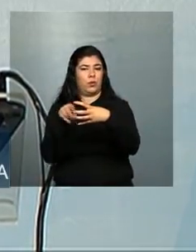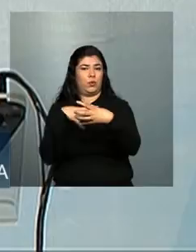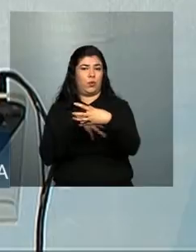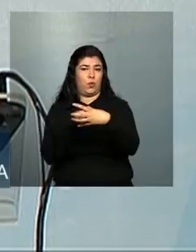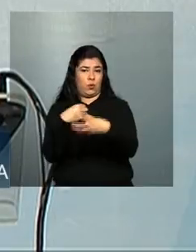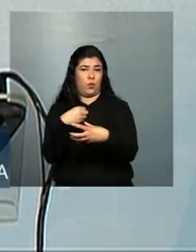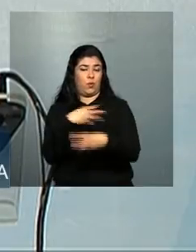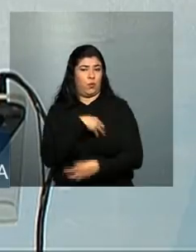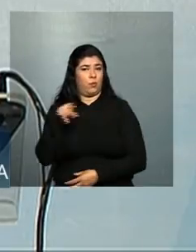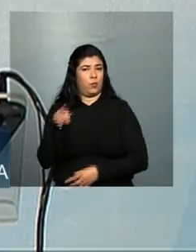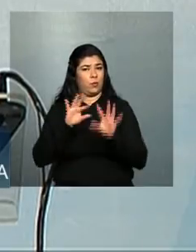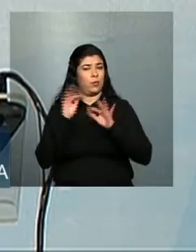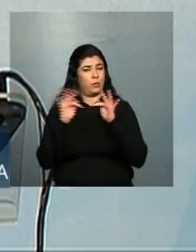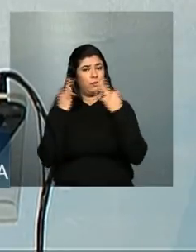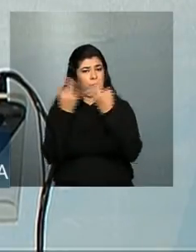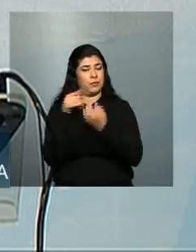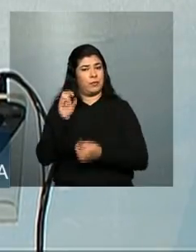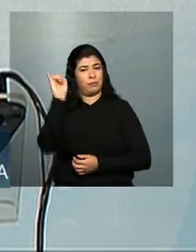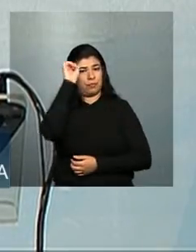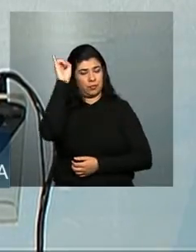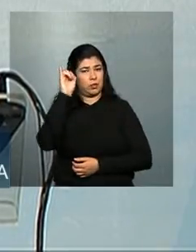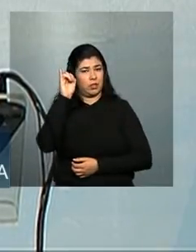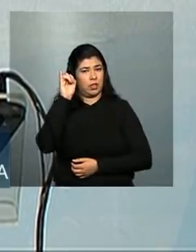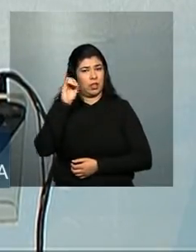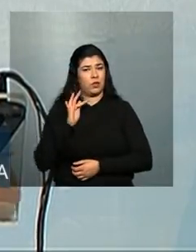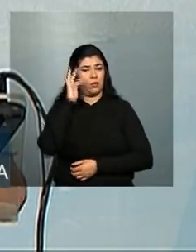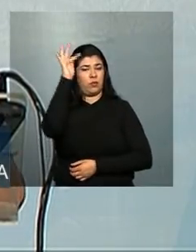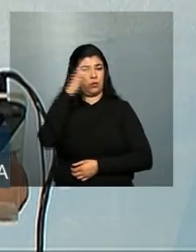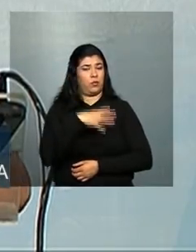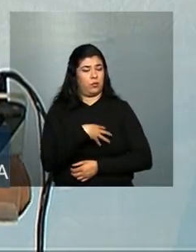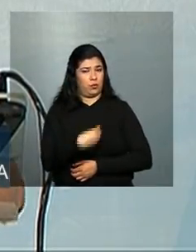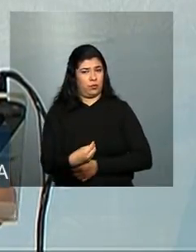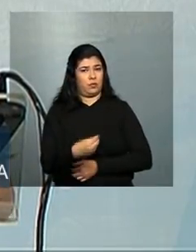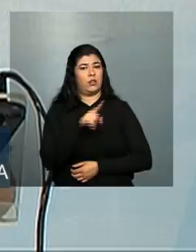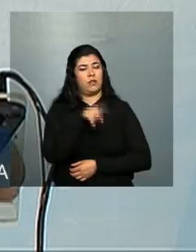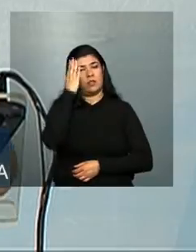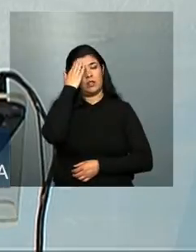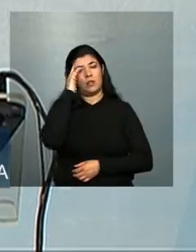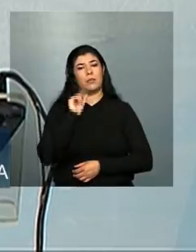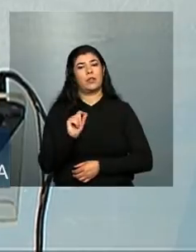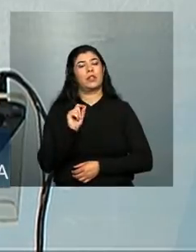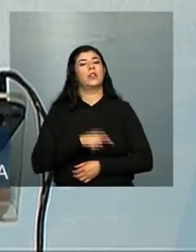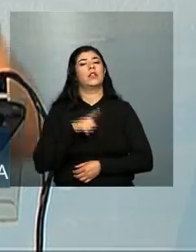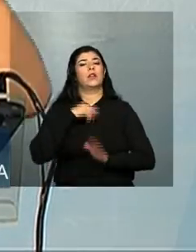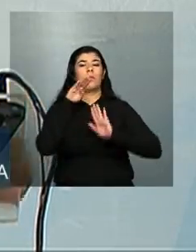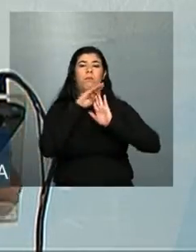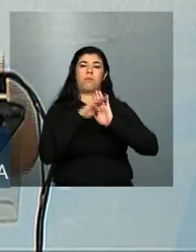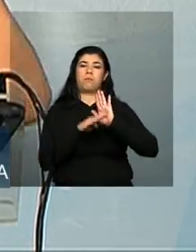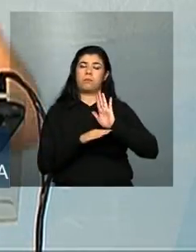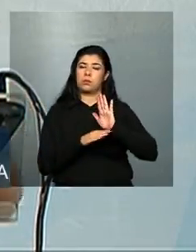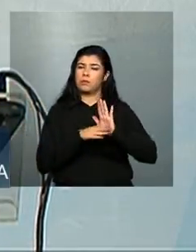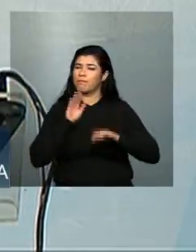muito importantes para o país. Principalmente porque vocês sabem que um dos programas